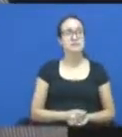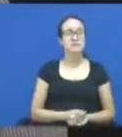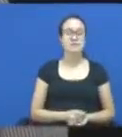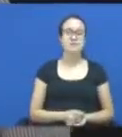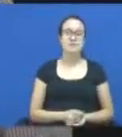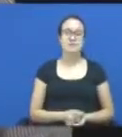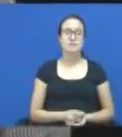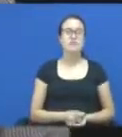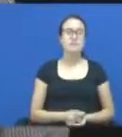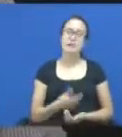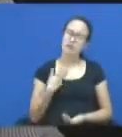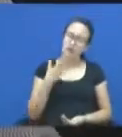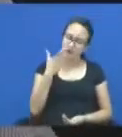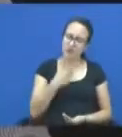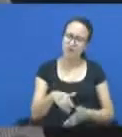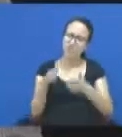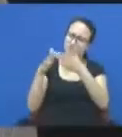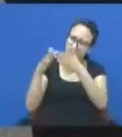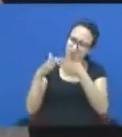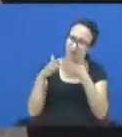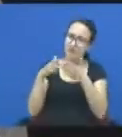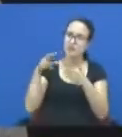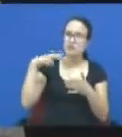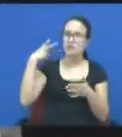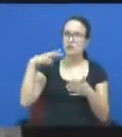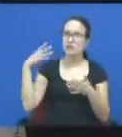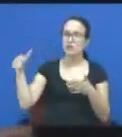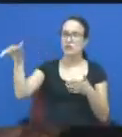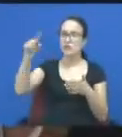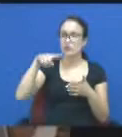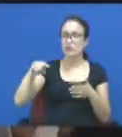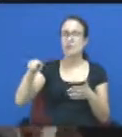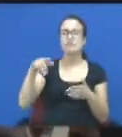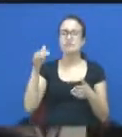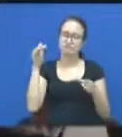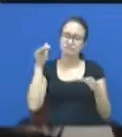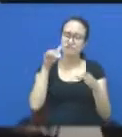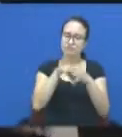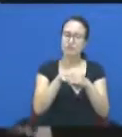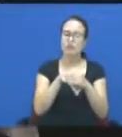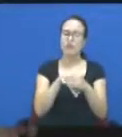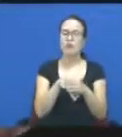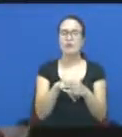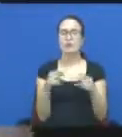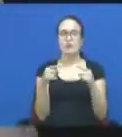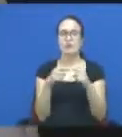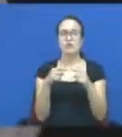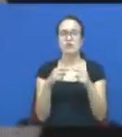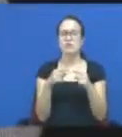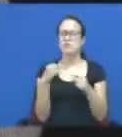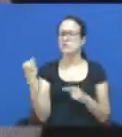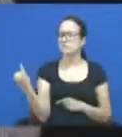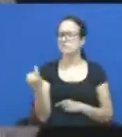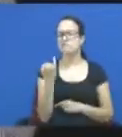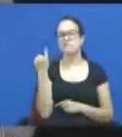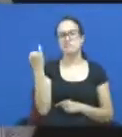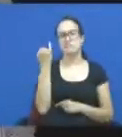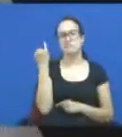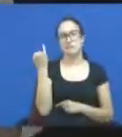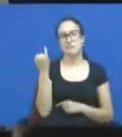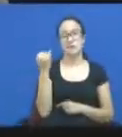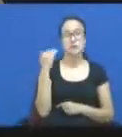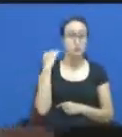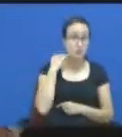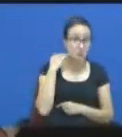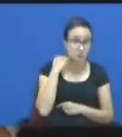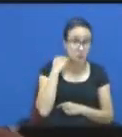continuo falando e pedindo que os vereadores votem favorável, porque é de suma importância que os bancos, como